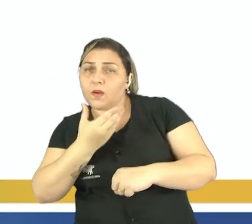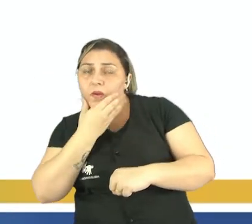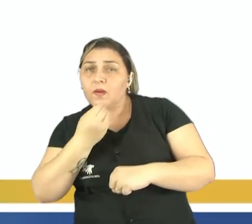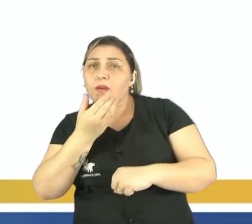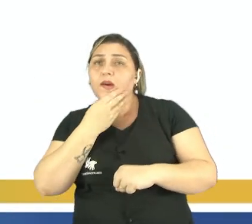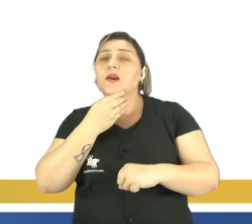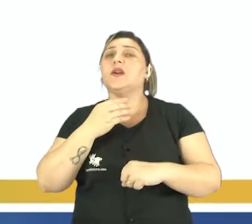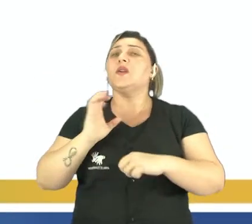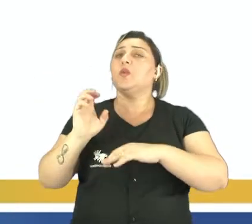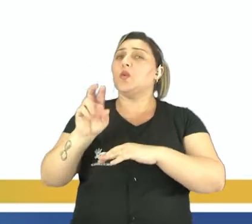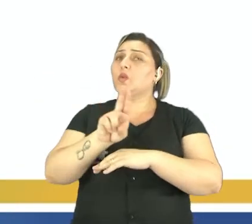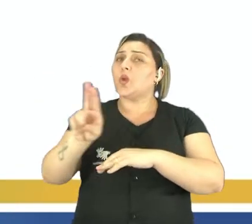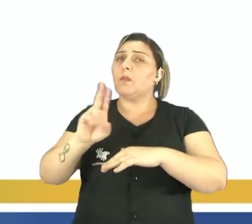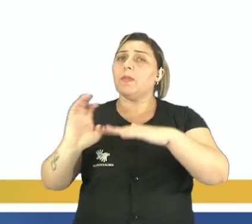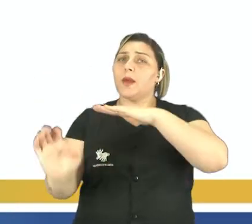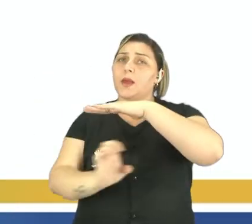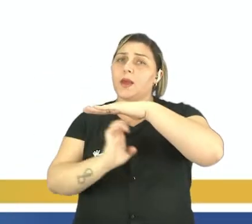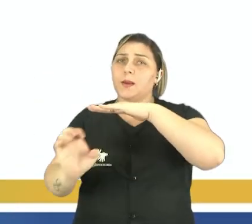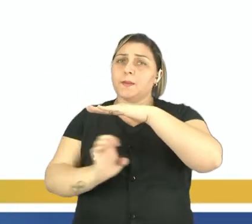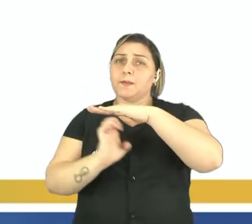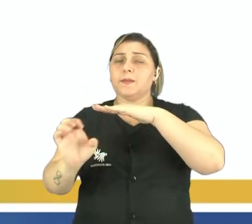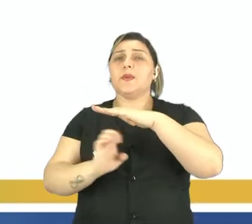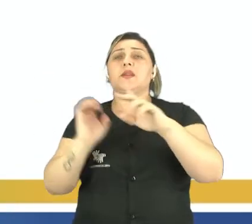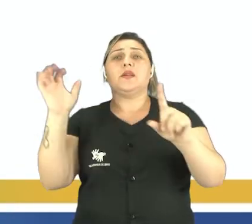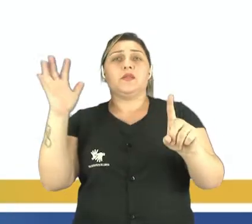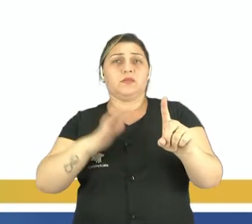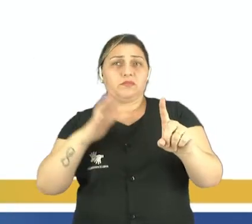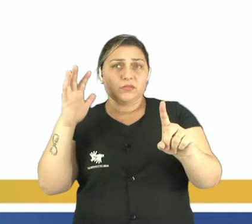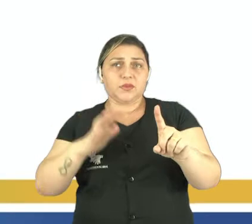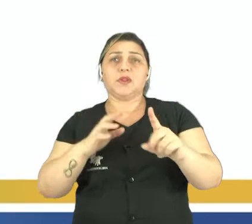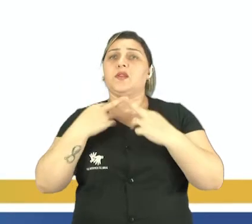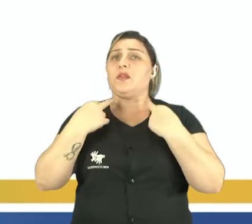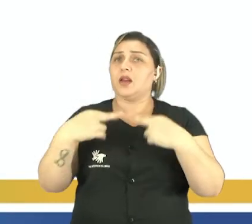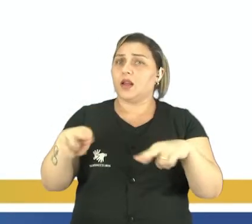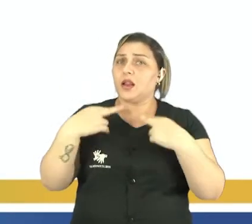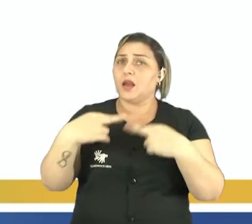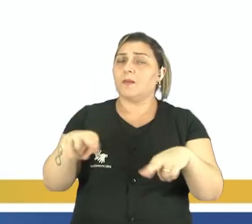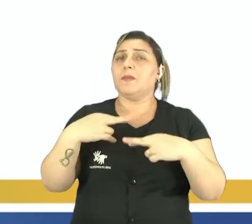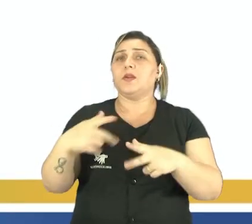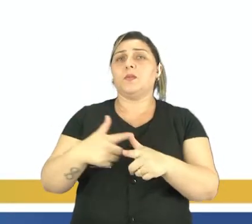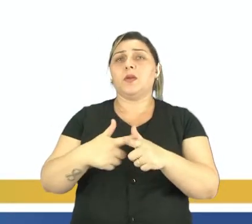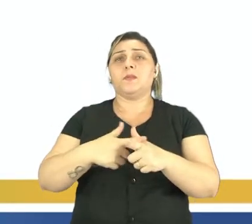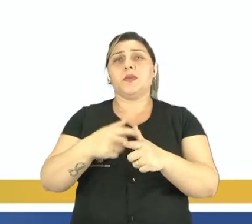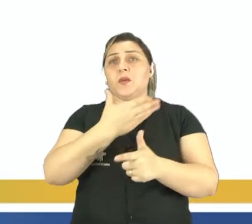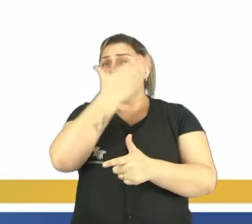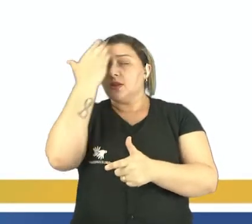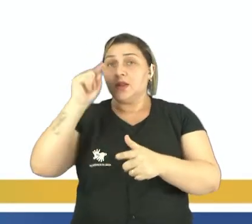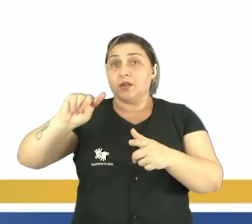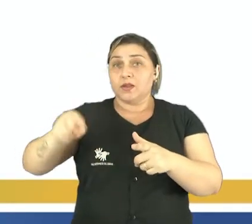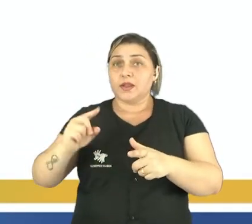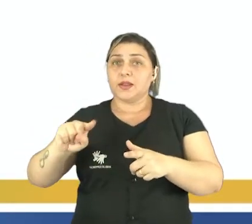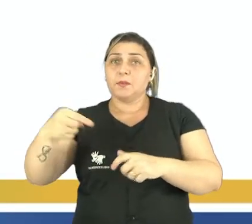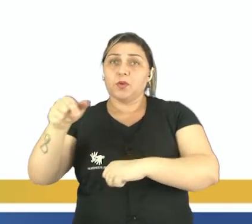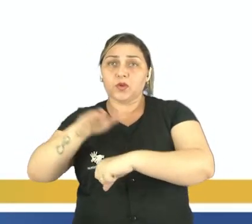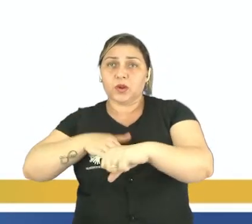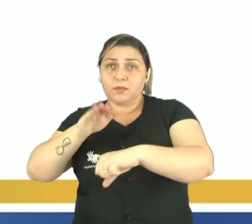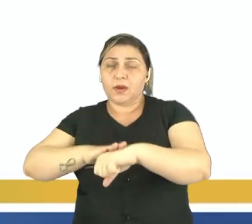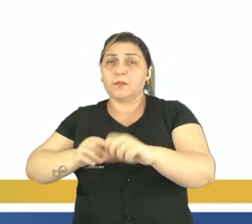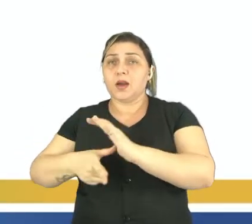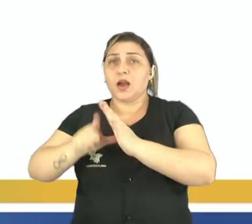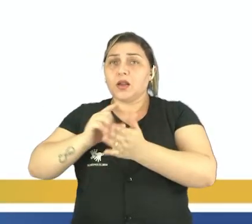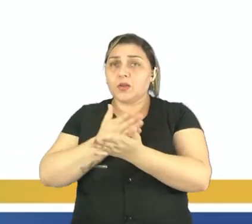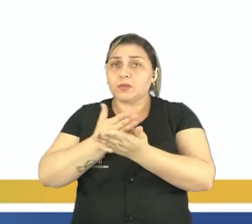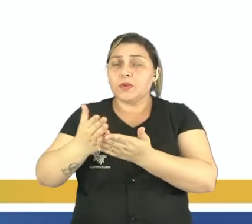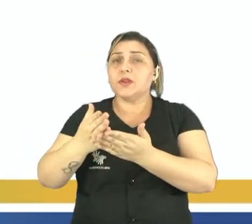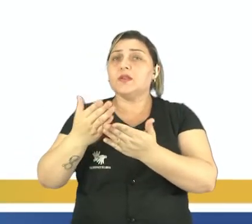também o nome da empresa a qual é alvo de sua reclamação. Não esqueça de pôr uma vírgula após o vocativo e antes de iniciar